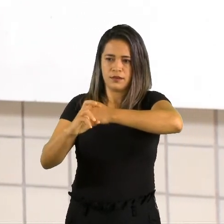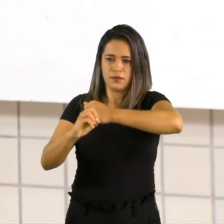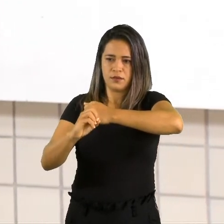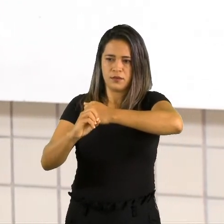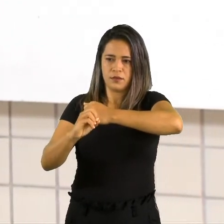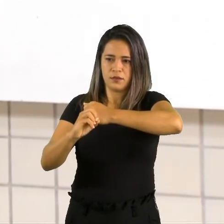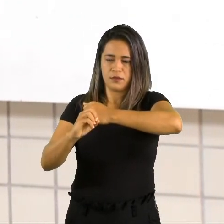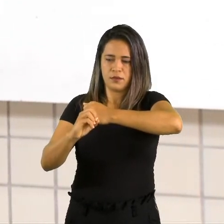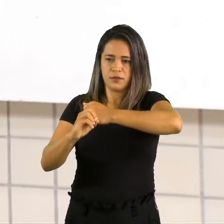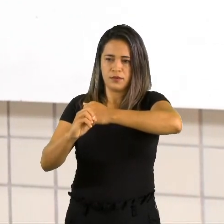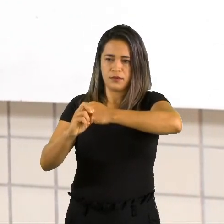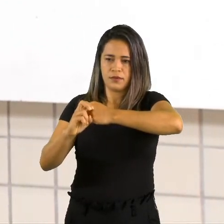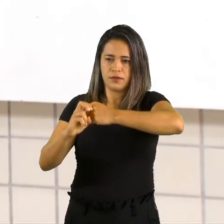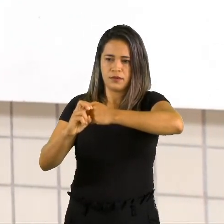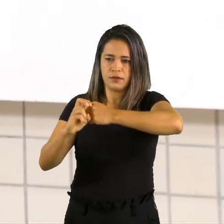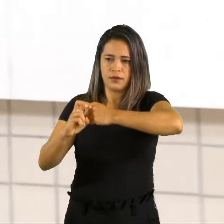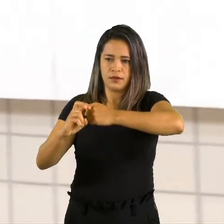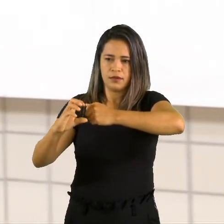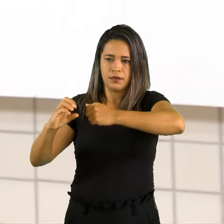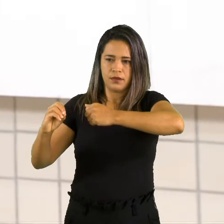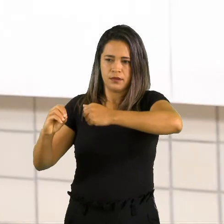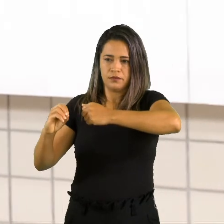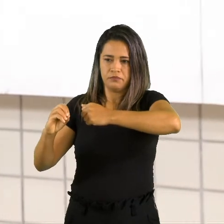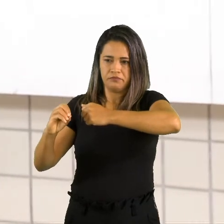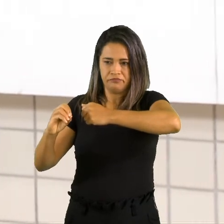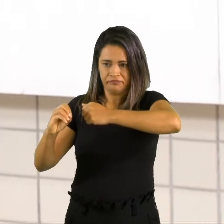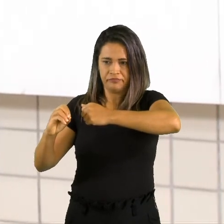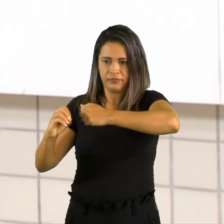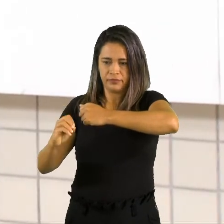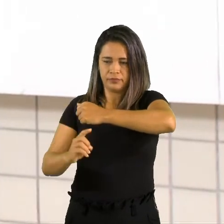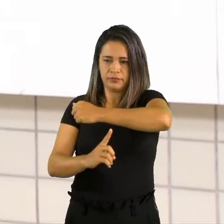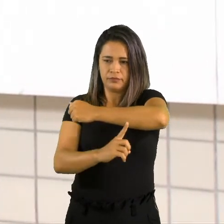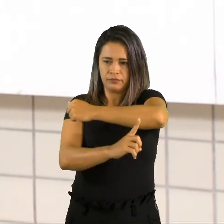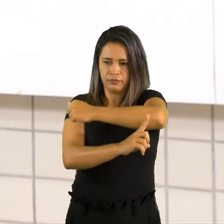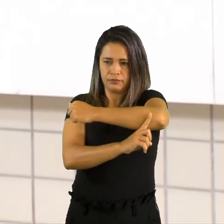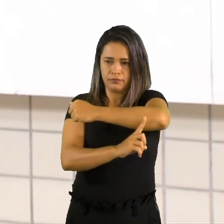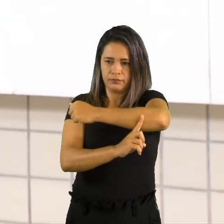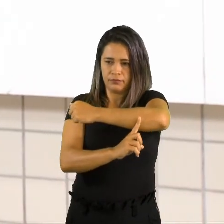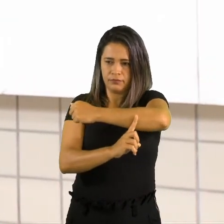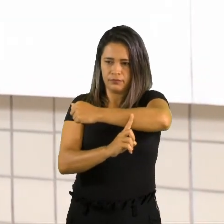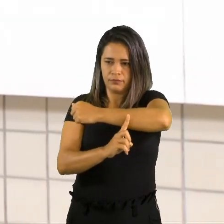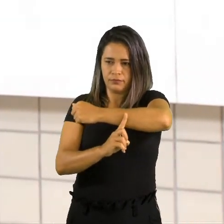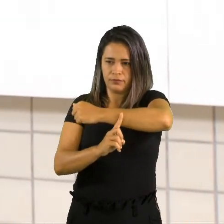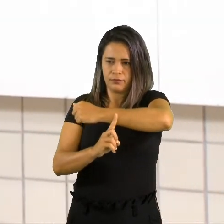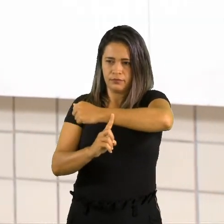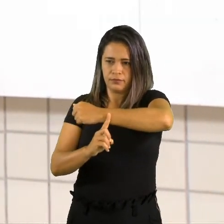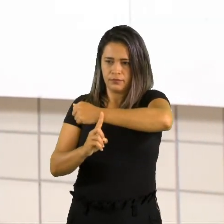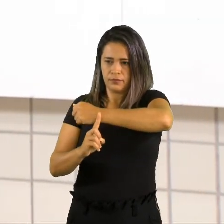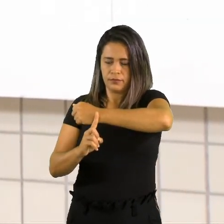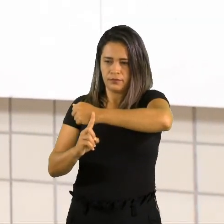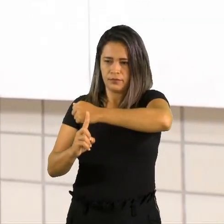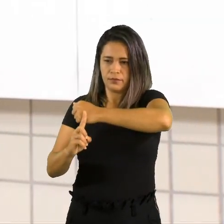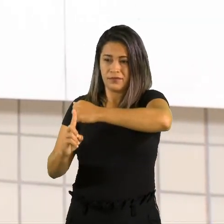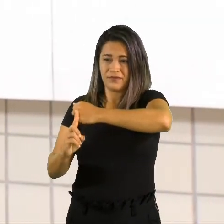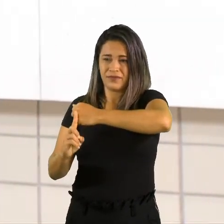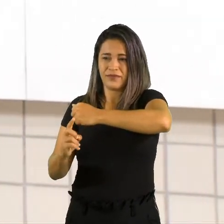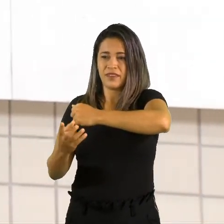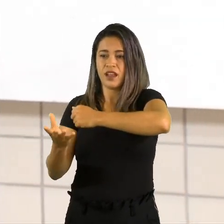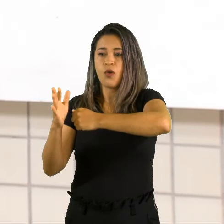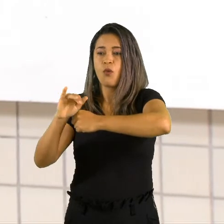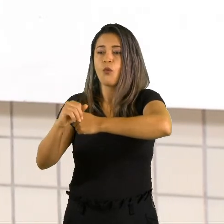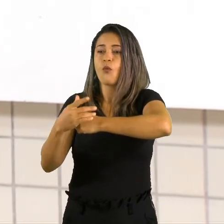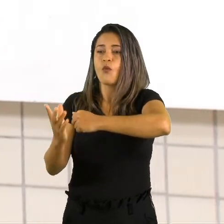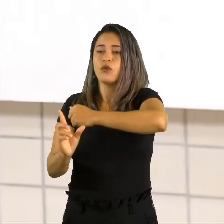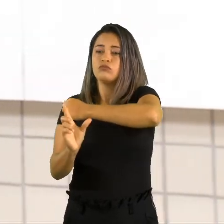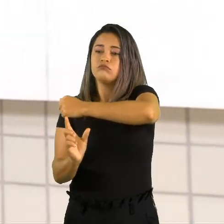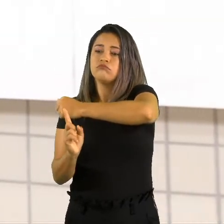450 e o último 500. São vários pontos que ele colocou, né? Ele quer saber entre quais desses aqui, quais